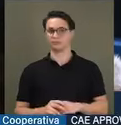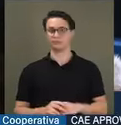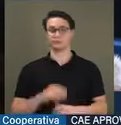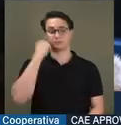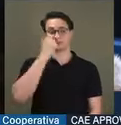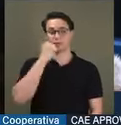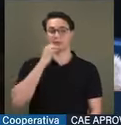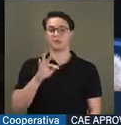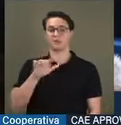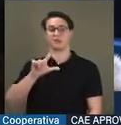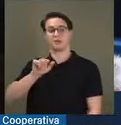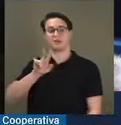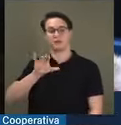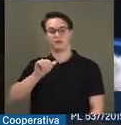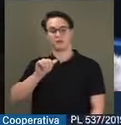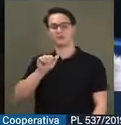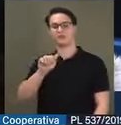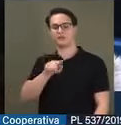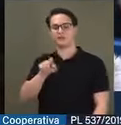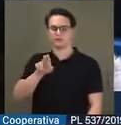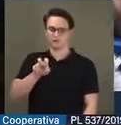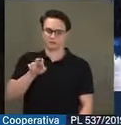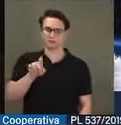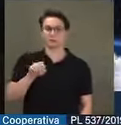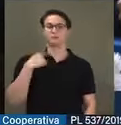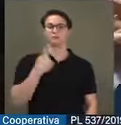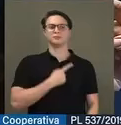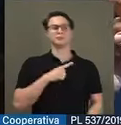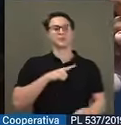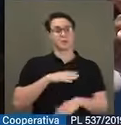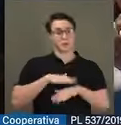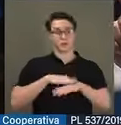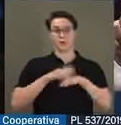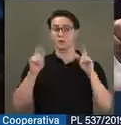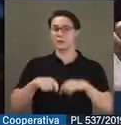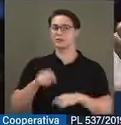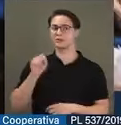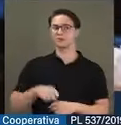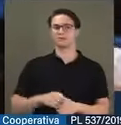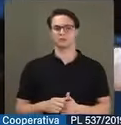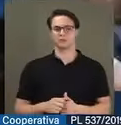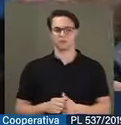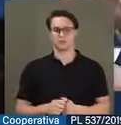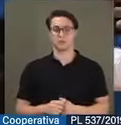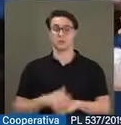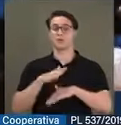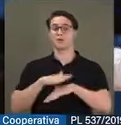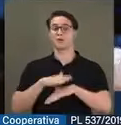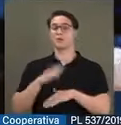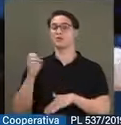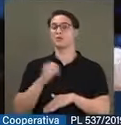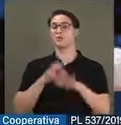senador Flávio Azevedo, senador Rodrigo Pacheco, nós temos a chance de fazer um novo